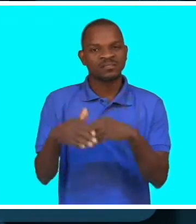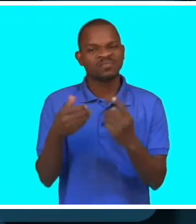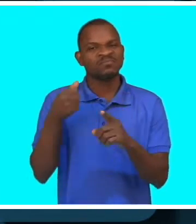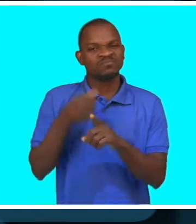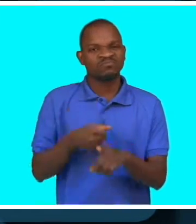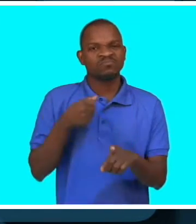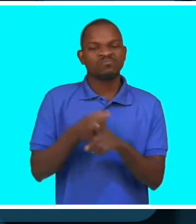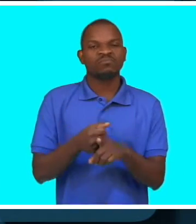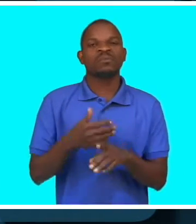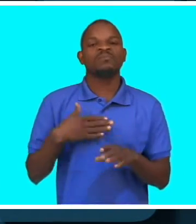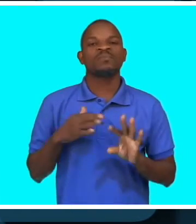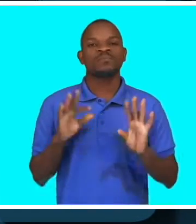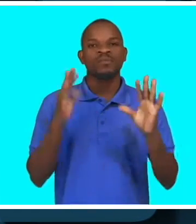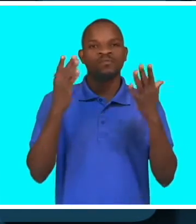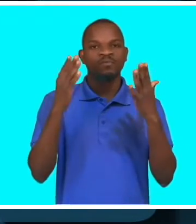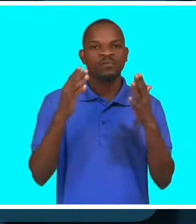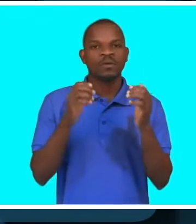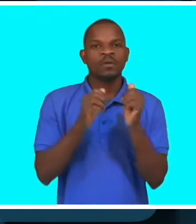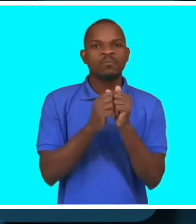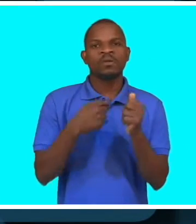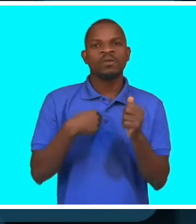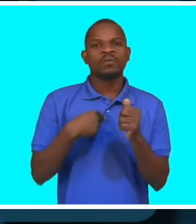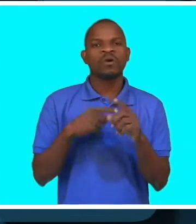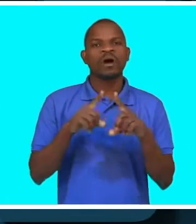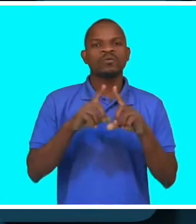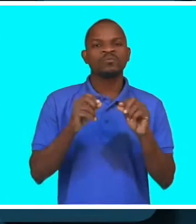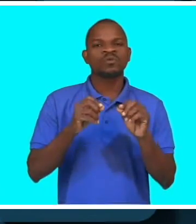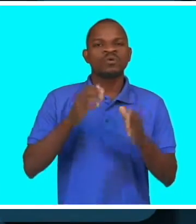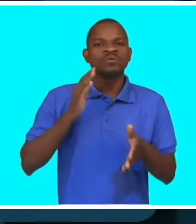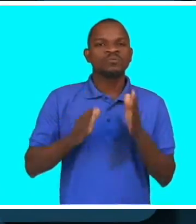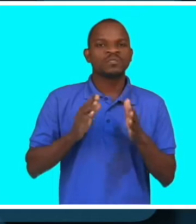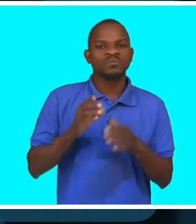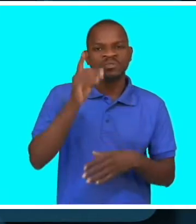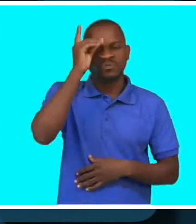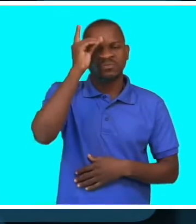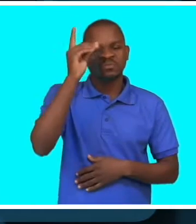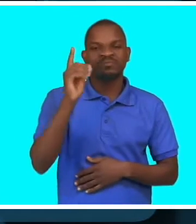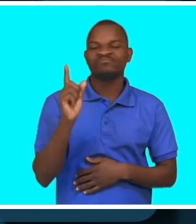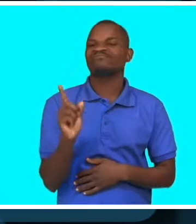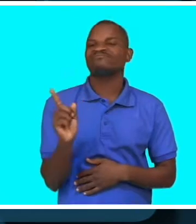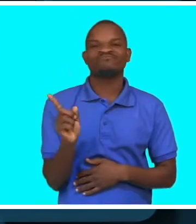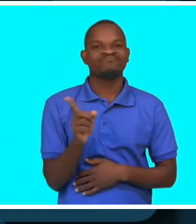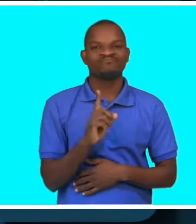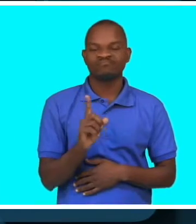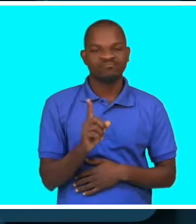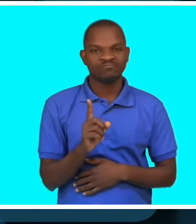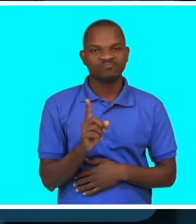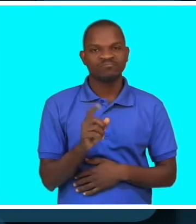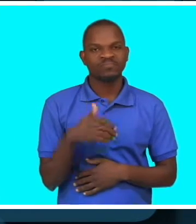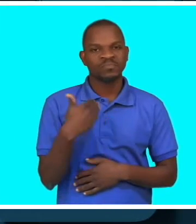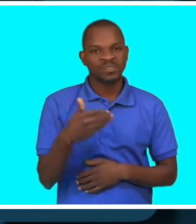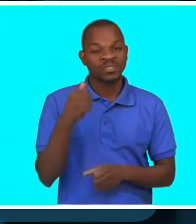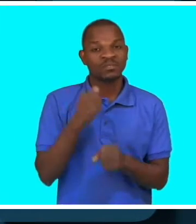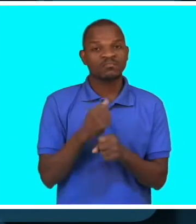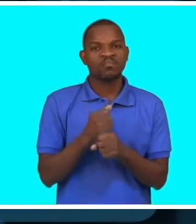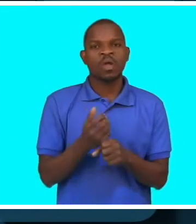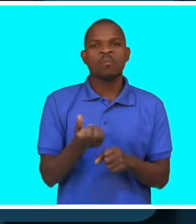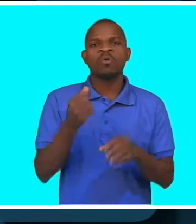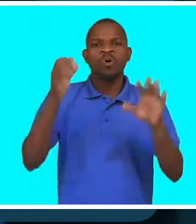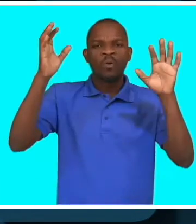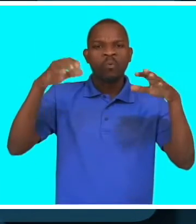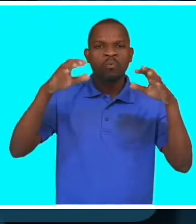da minha vida. Não tenho domingo, não tenho sábado. Então, faça